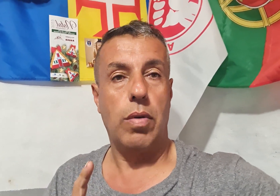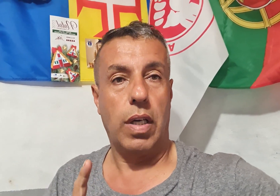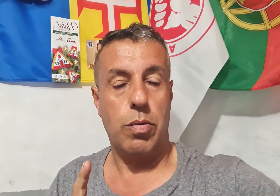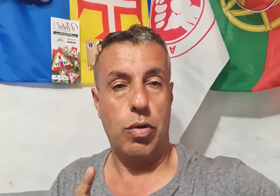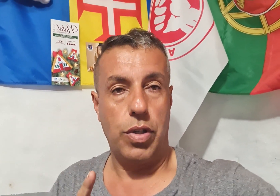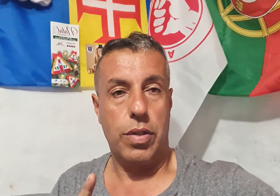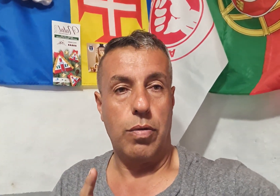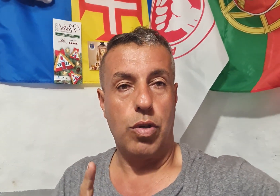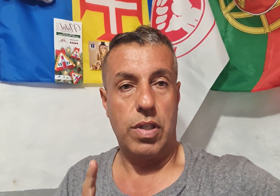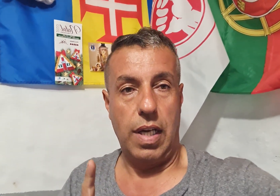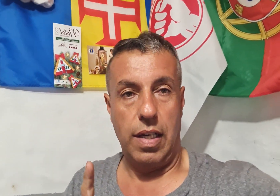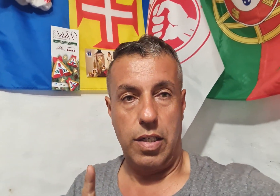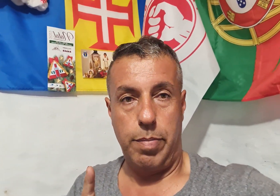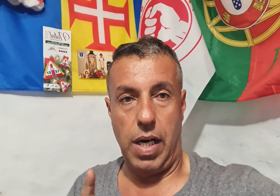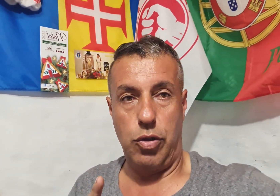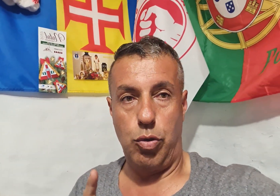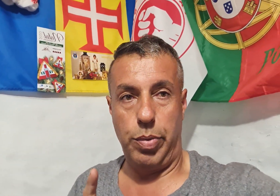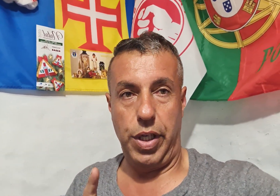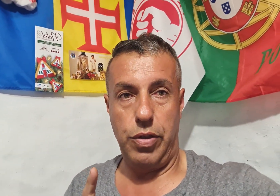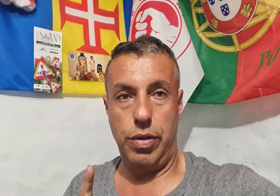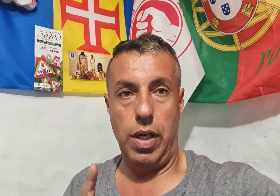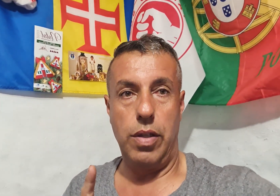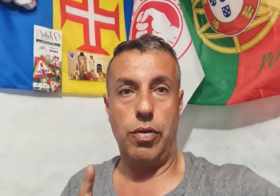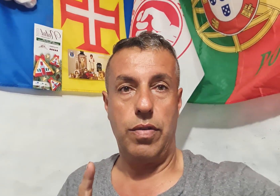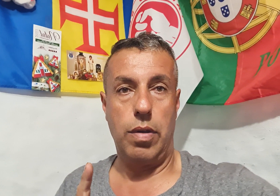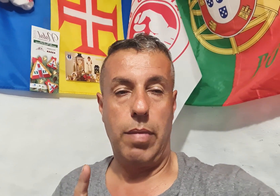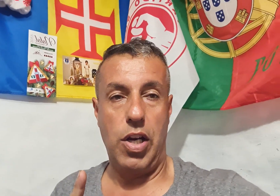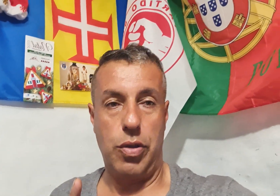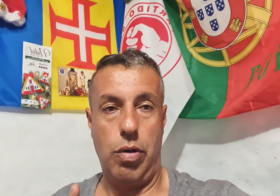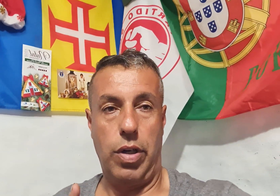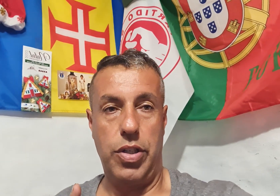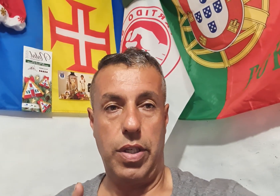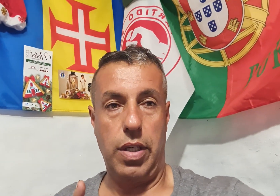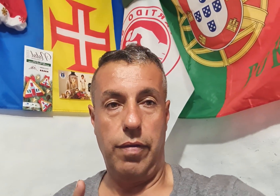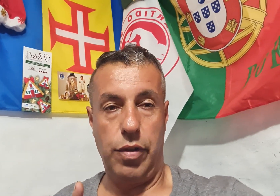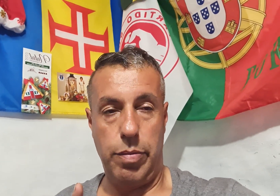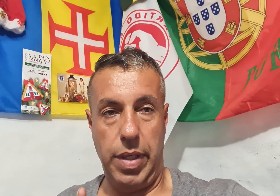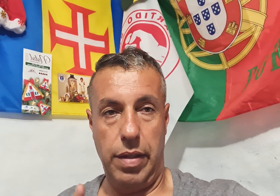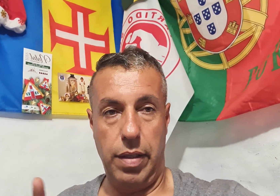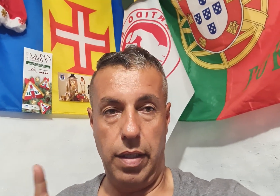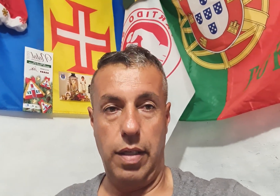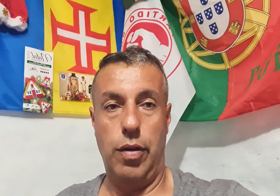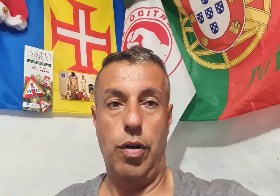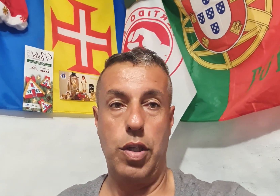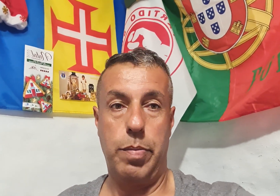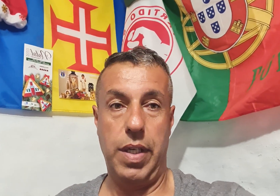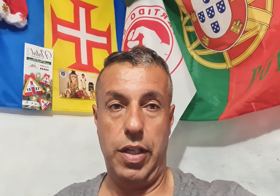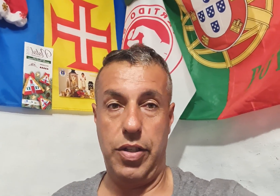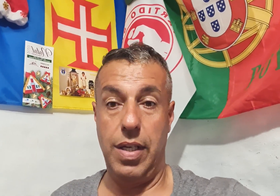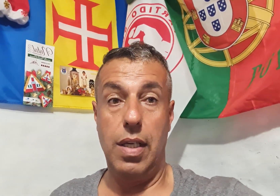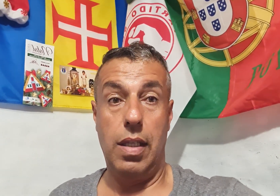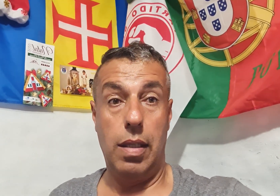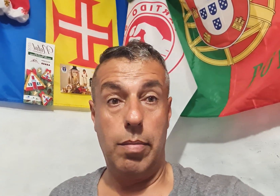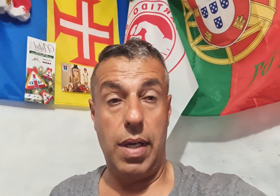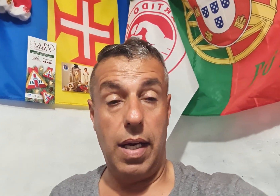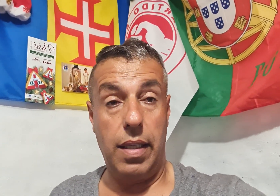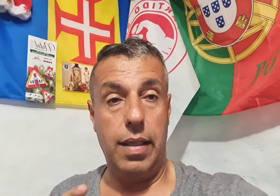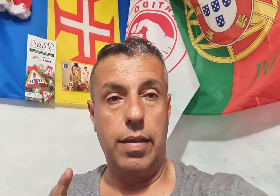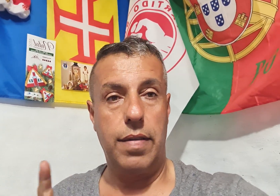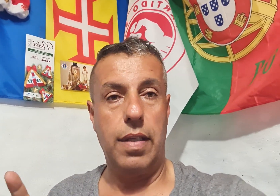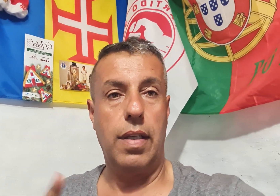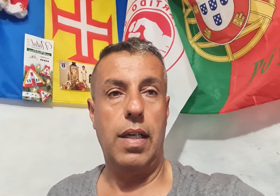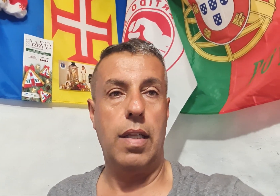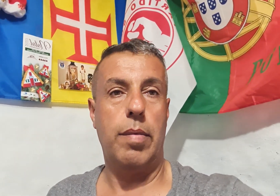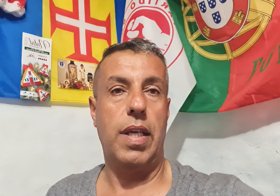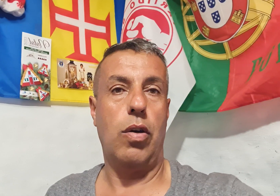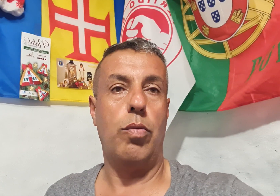Açores, são as partes do país onde é introduzido mais drogas, infelizmente, no nosso país. Lembrar